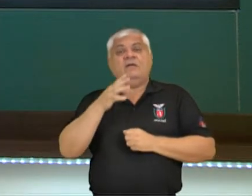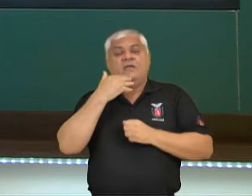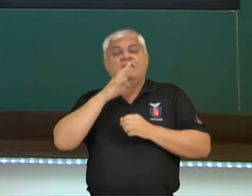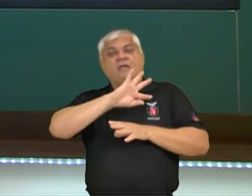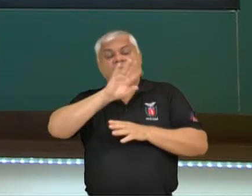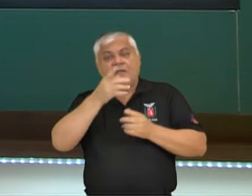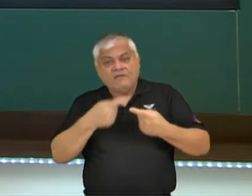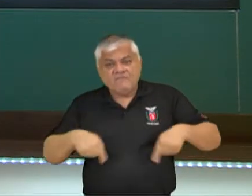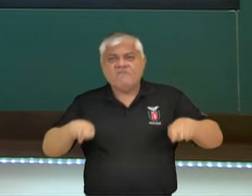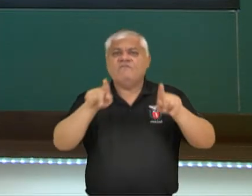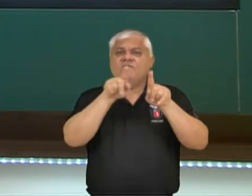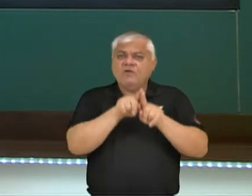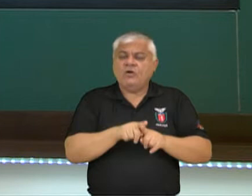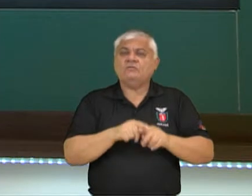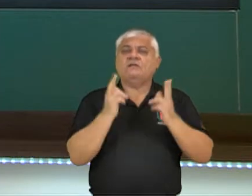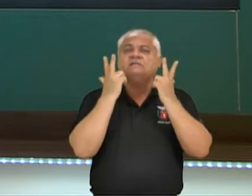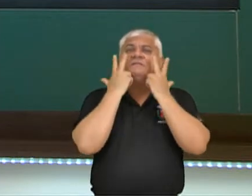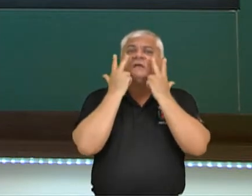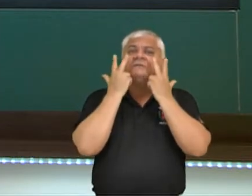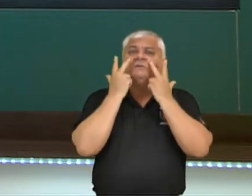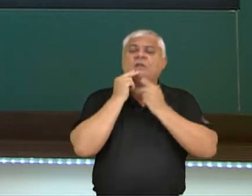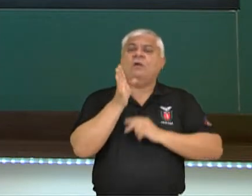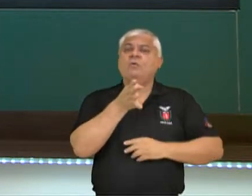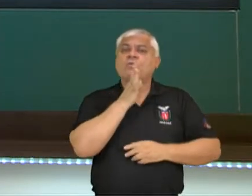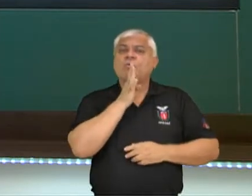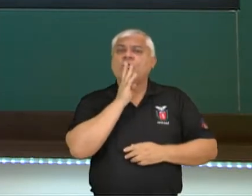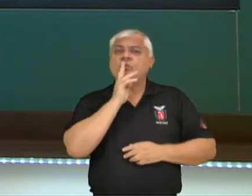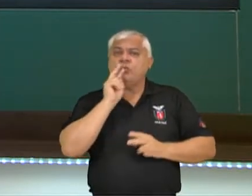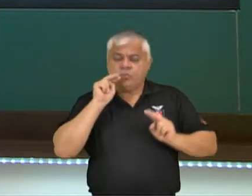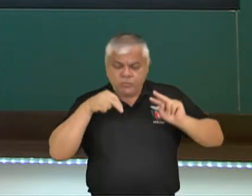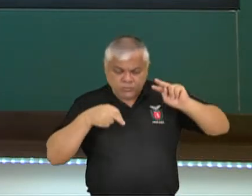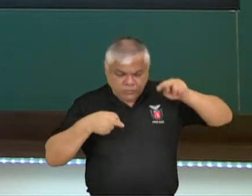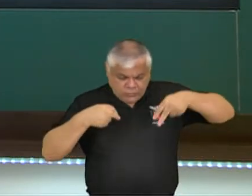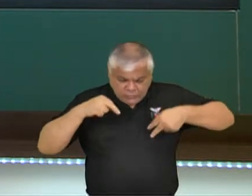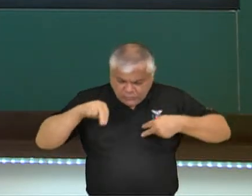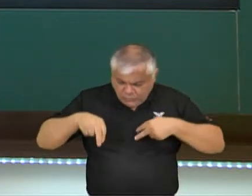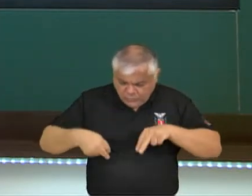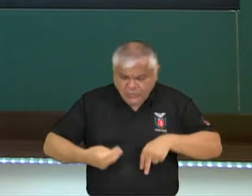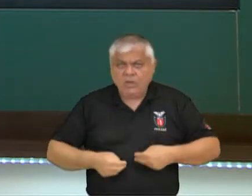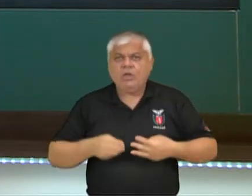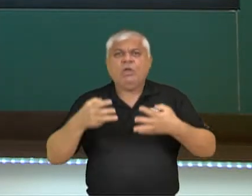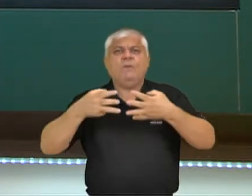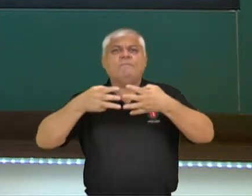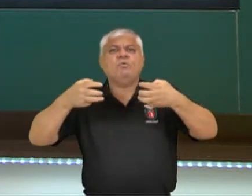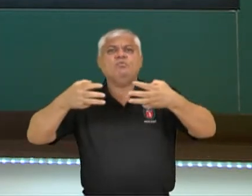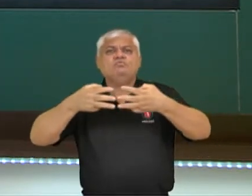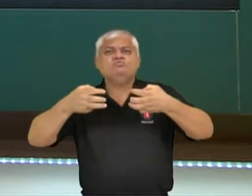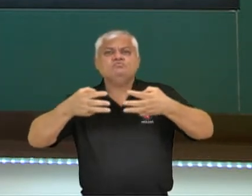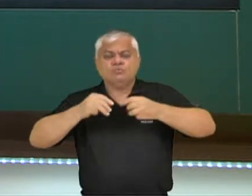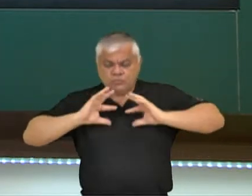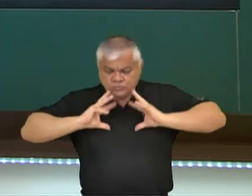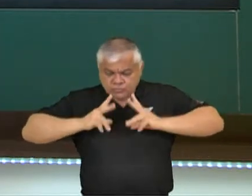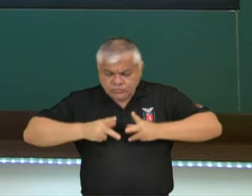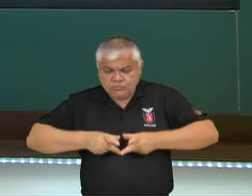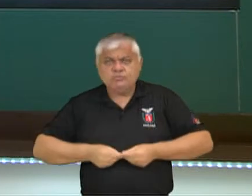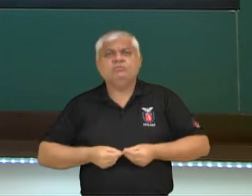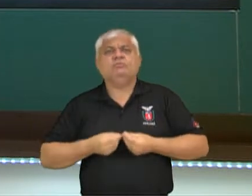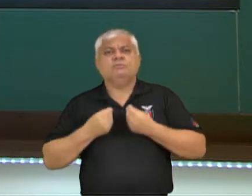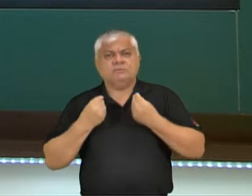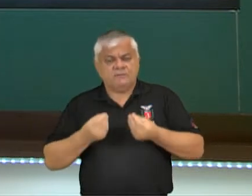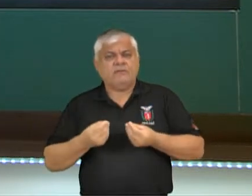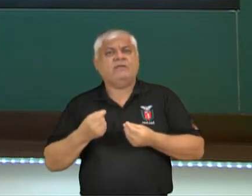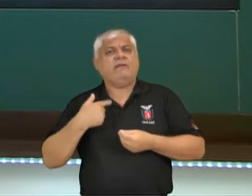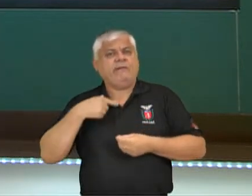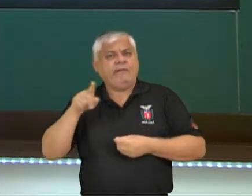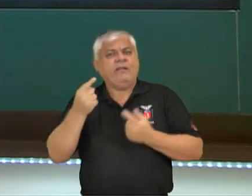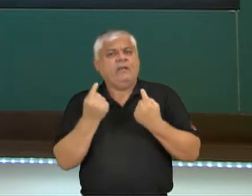da forma natural, com o conhecimento dos diversos músculos, com o conhecimento de todo o seu corpo, e ela